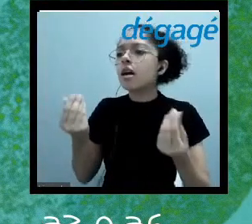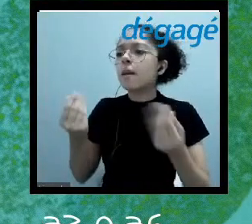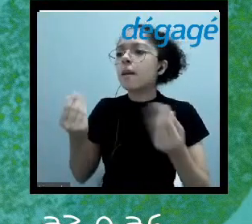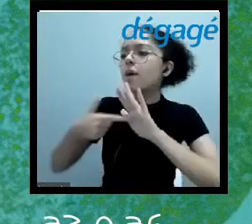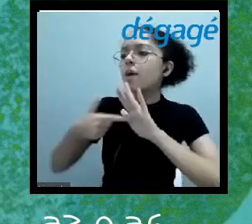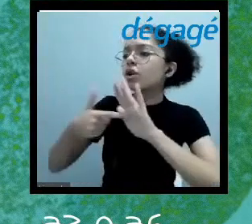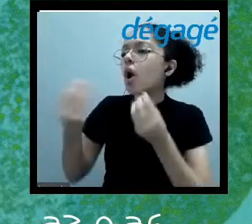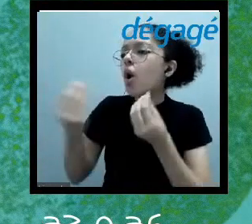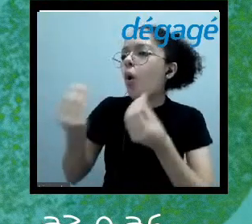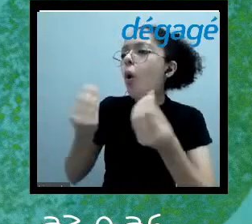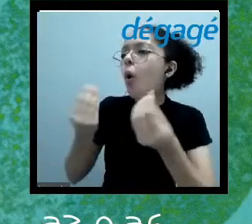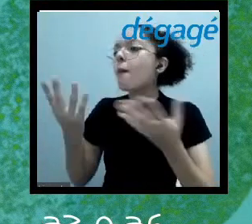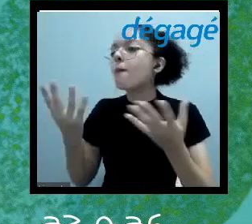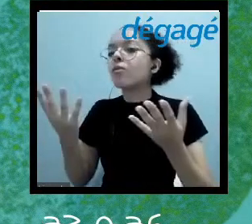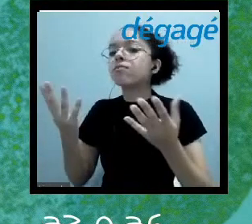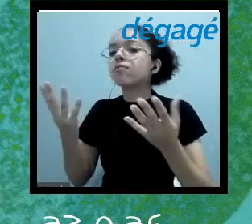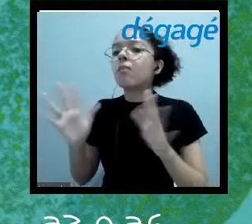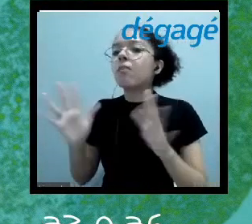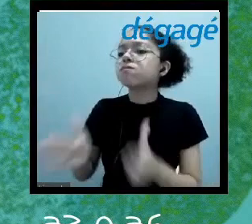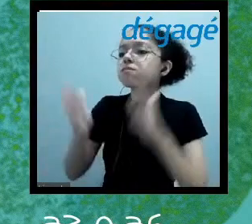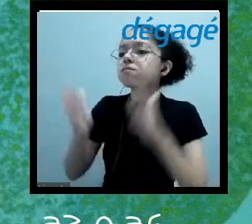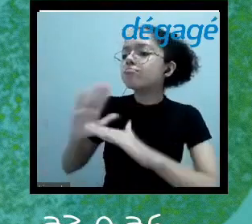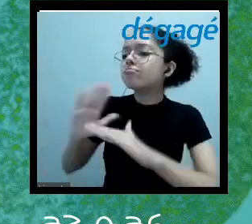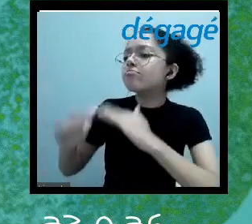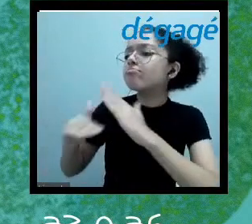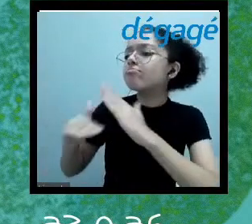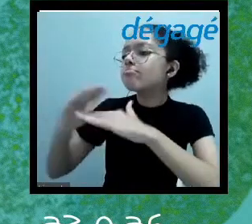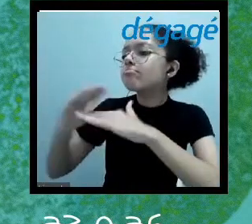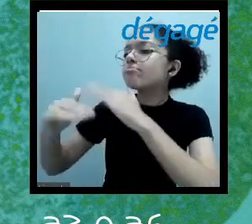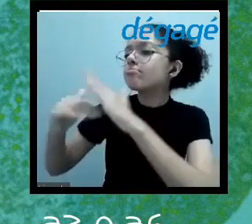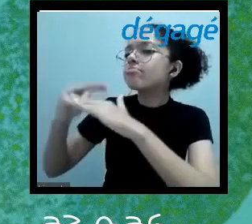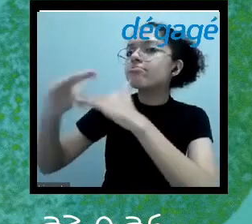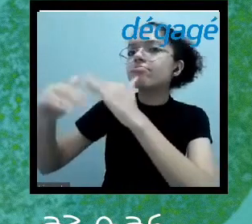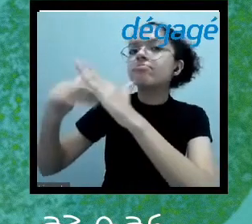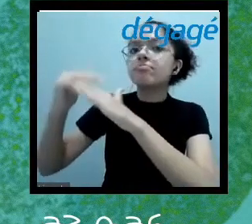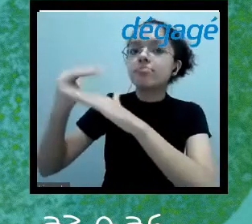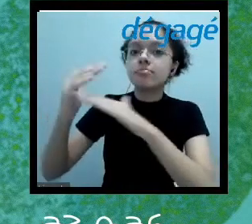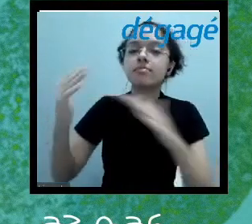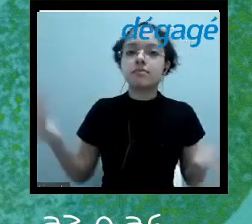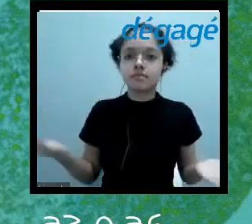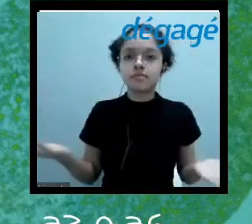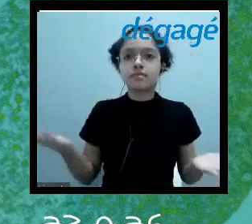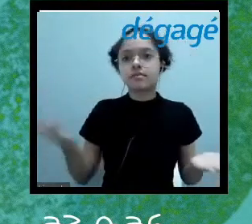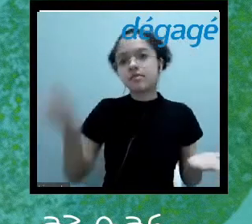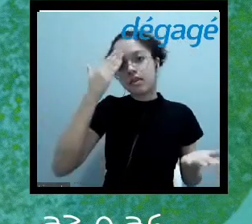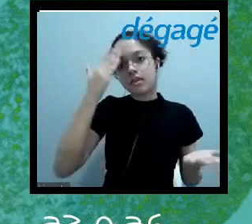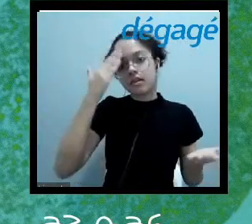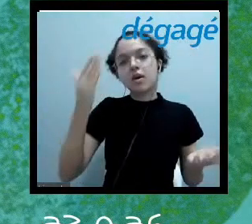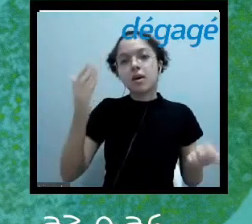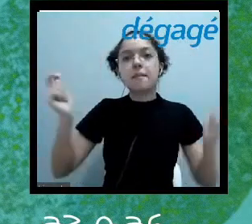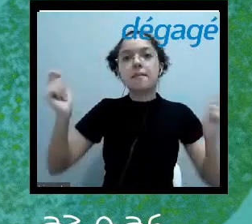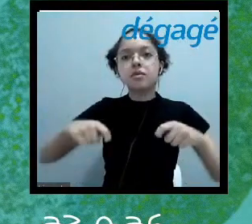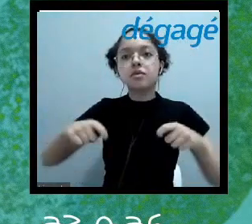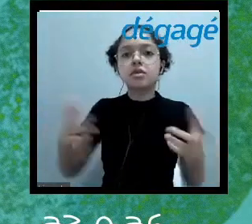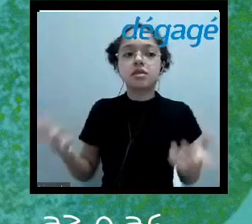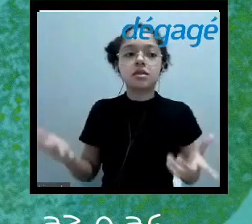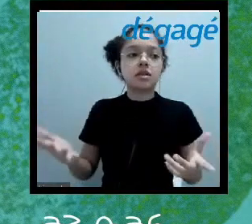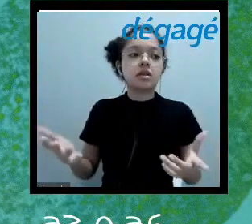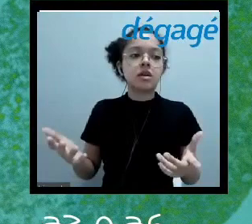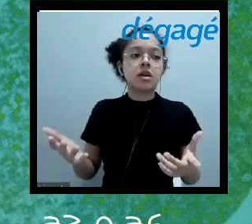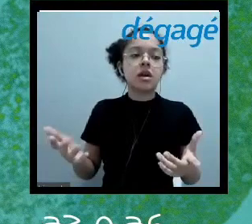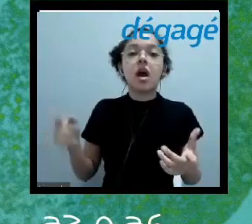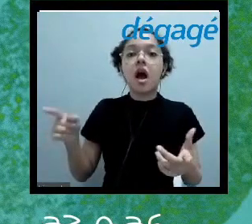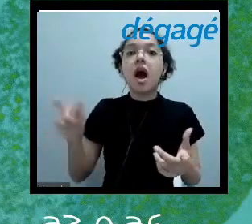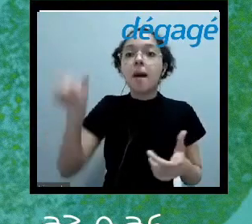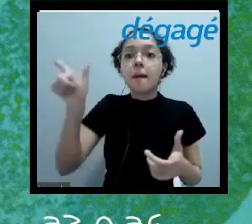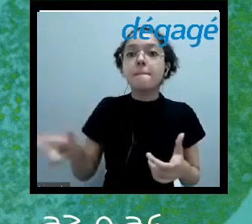o advento da Carly Fleischman, né, digamos assim, que ela passou, inclusive, a ajudar outros autistas, outros pais. Hoje tem um talk